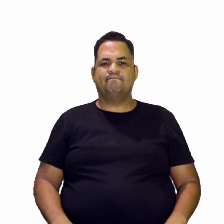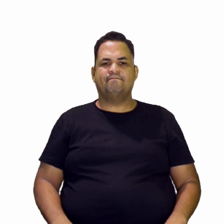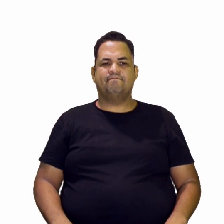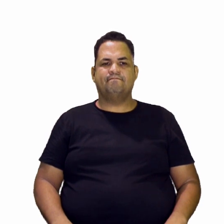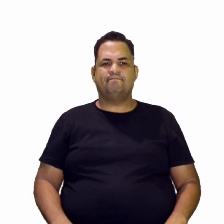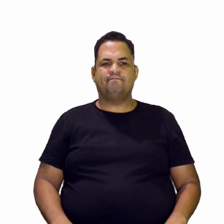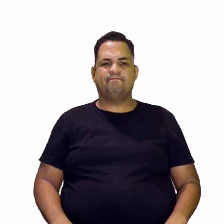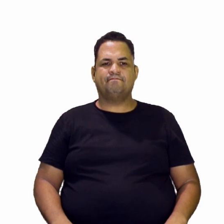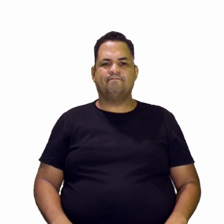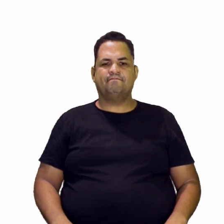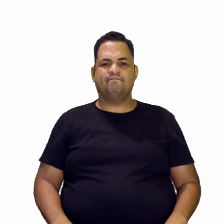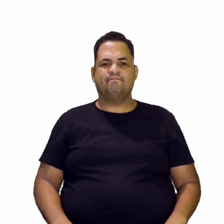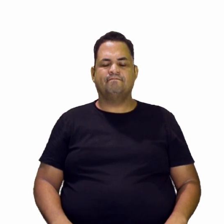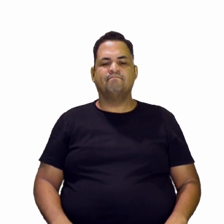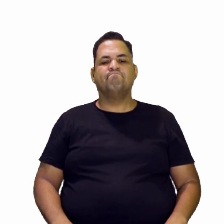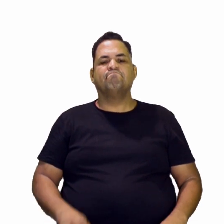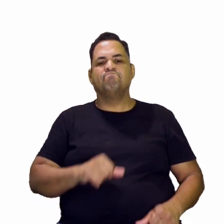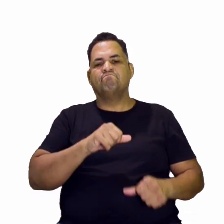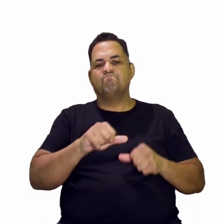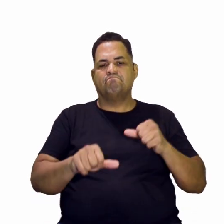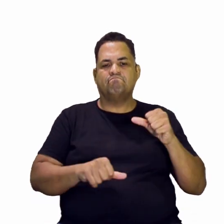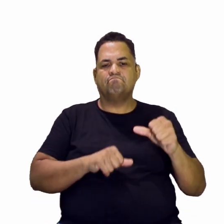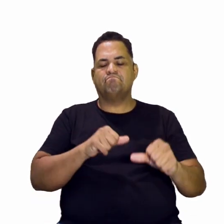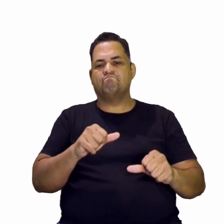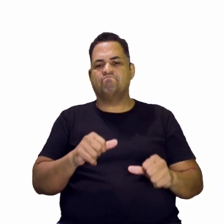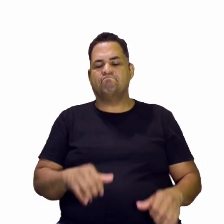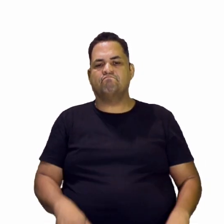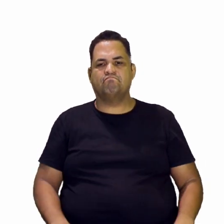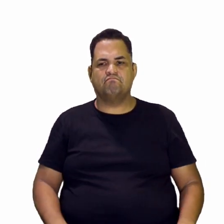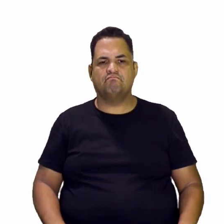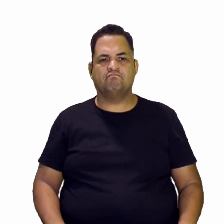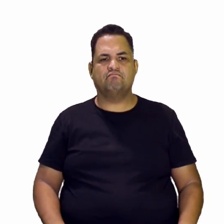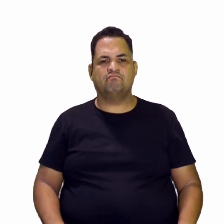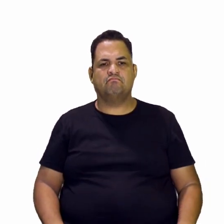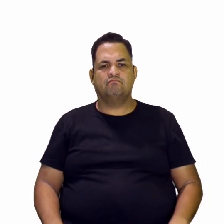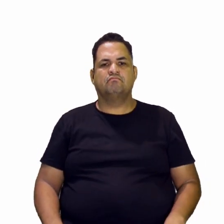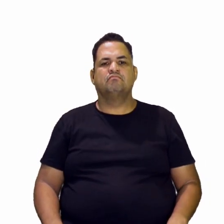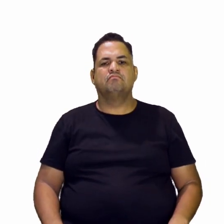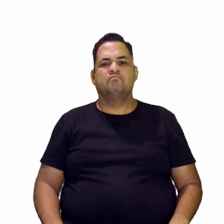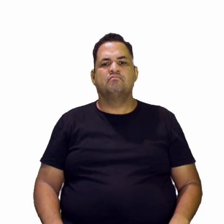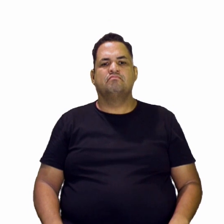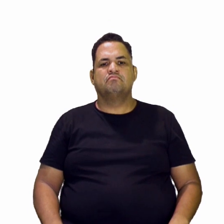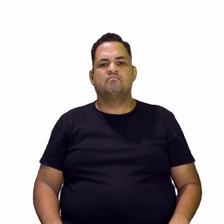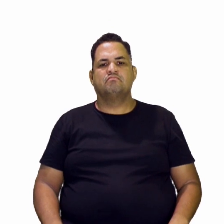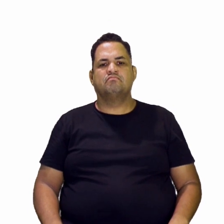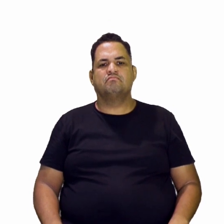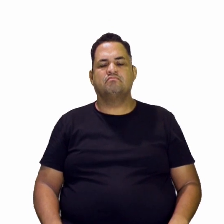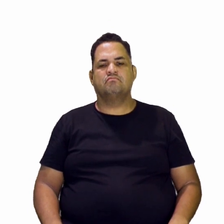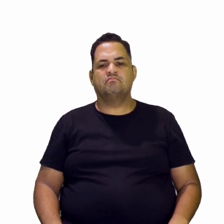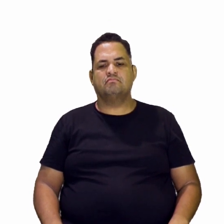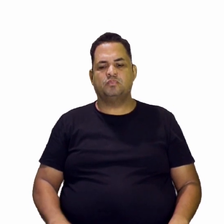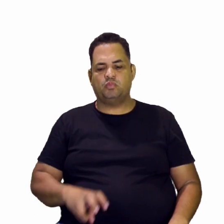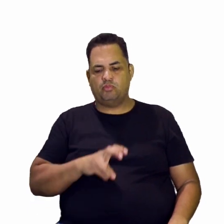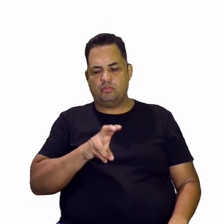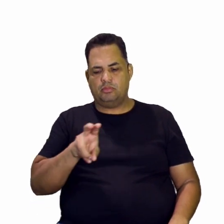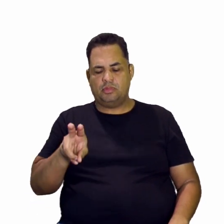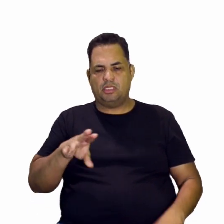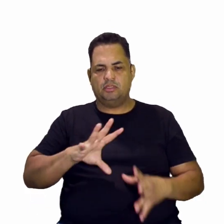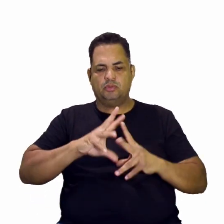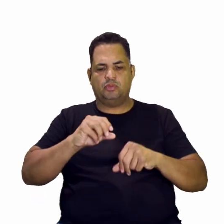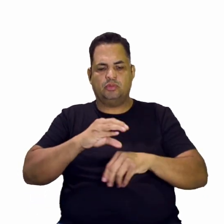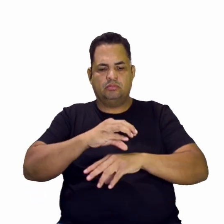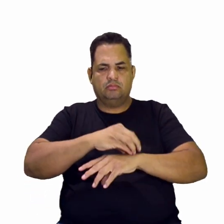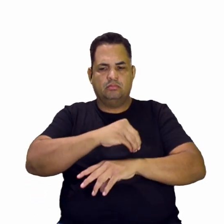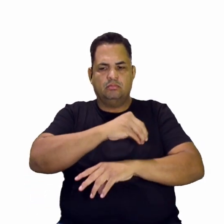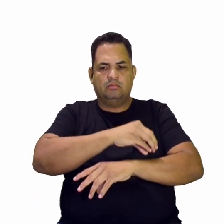troncos. Então, eles passam por esse processo. As serpentes, elas trocam a escama toda, né? Elas trocam